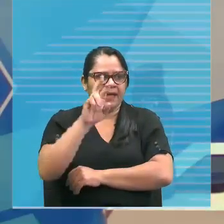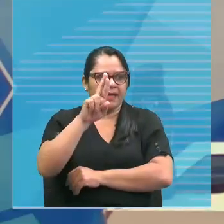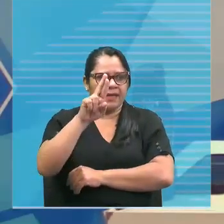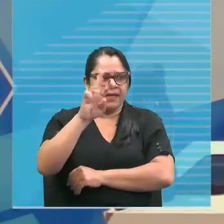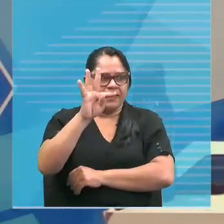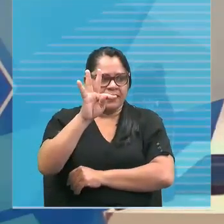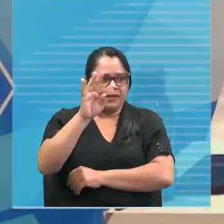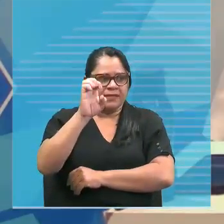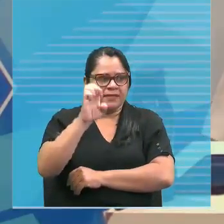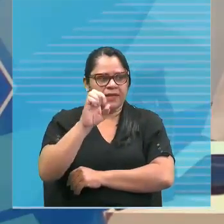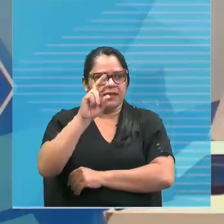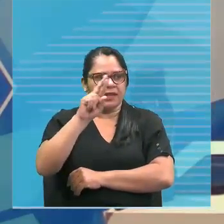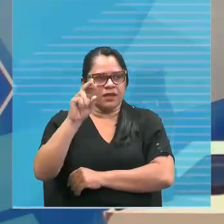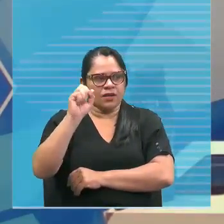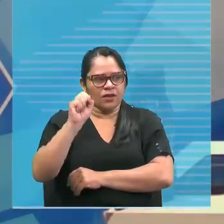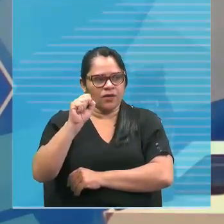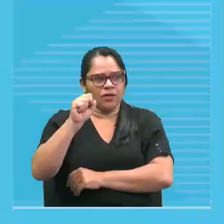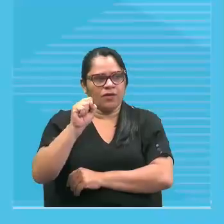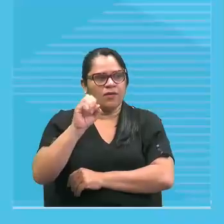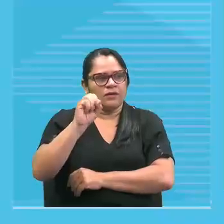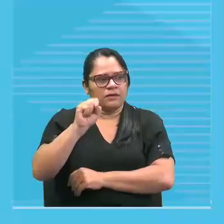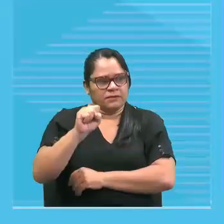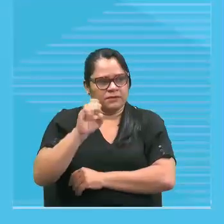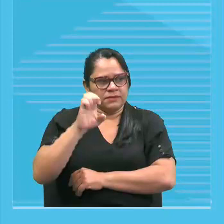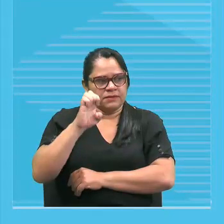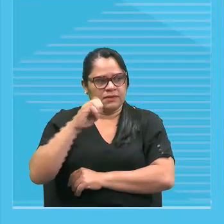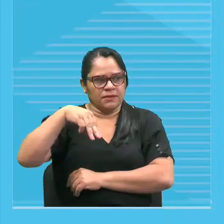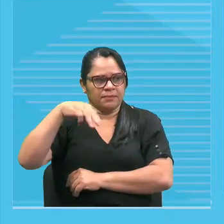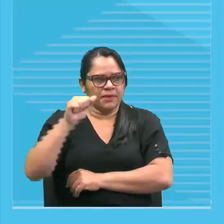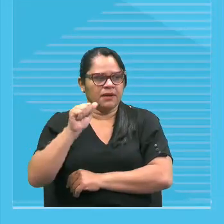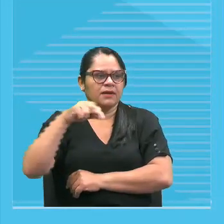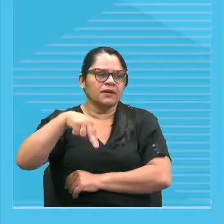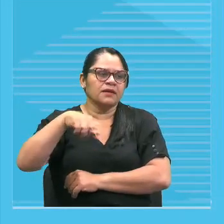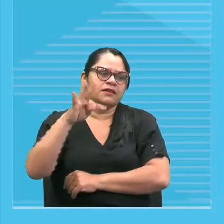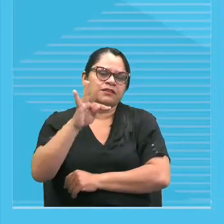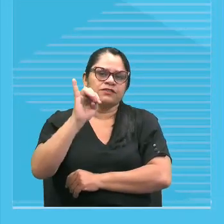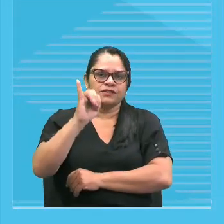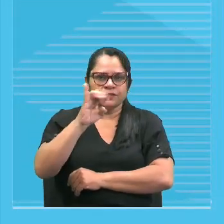aqui no começo do slide